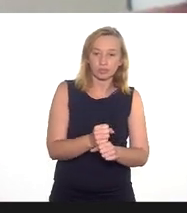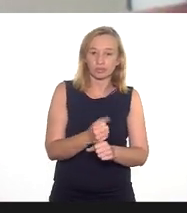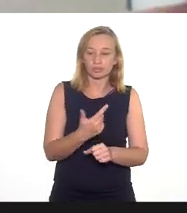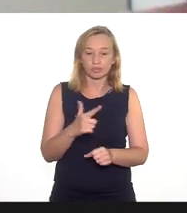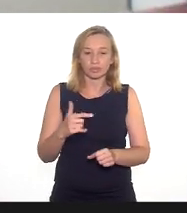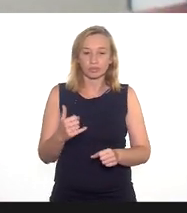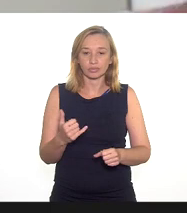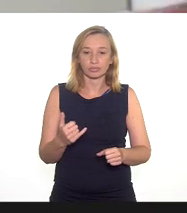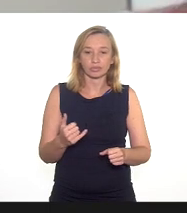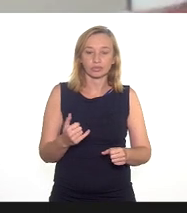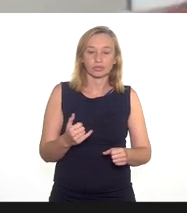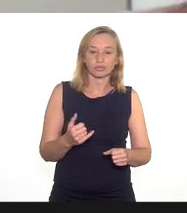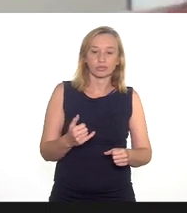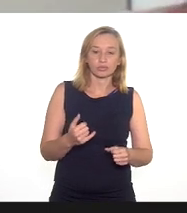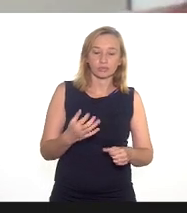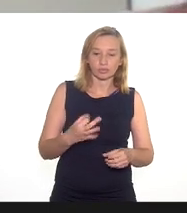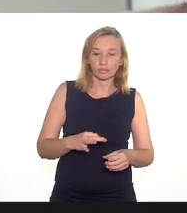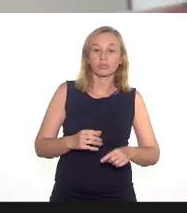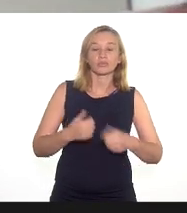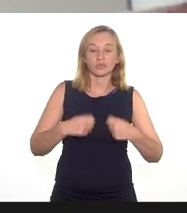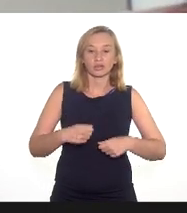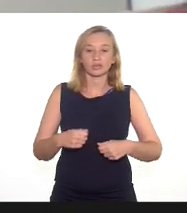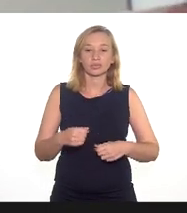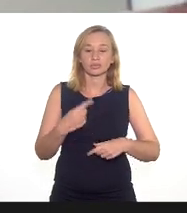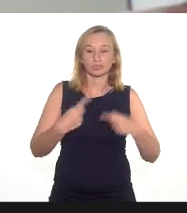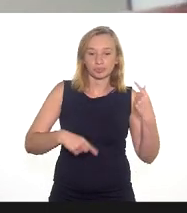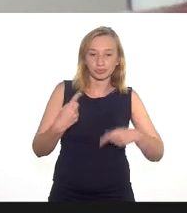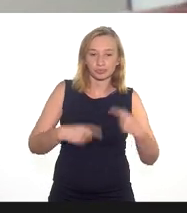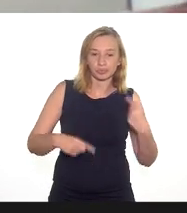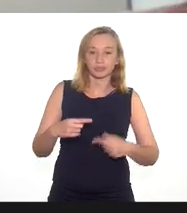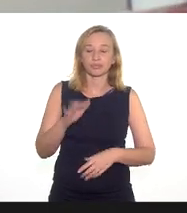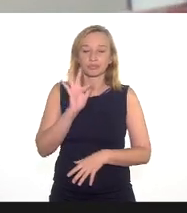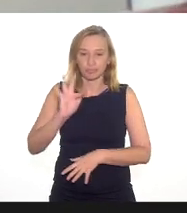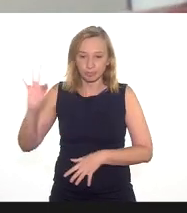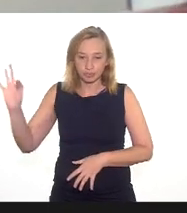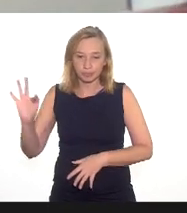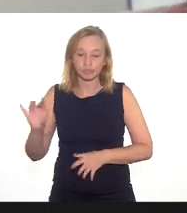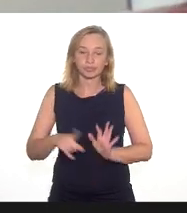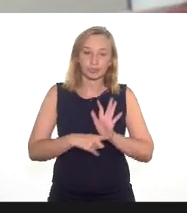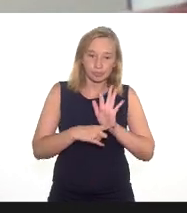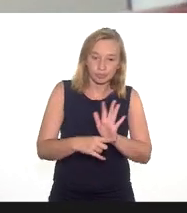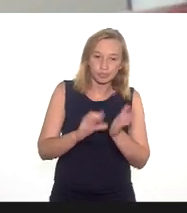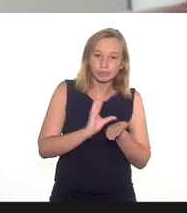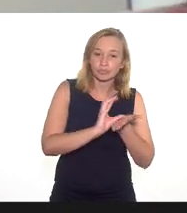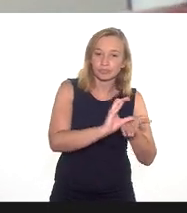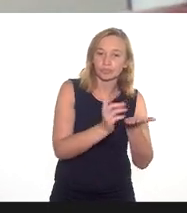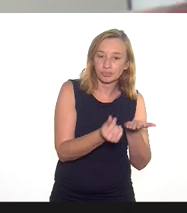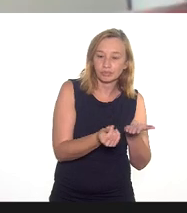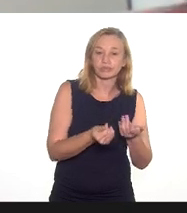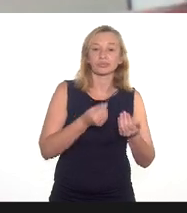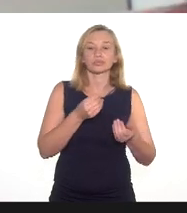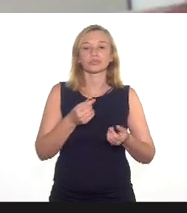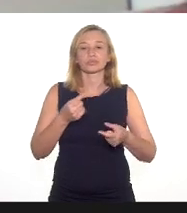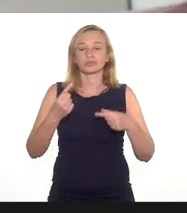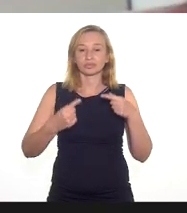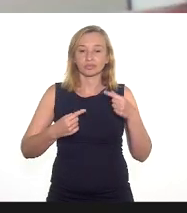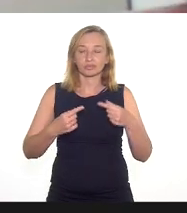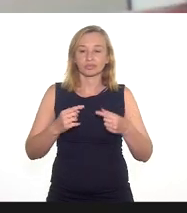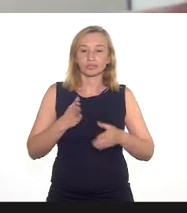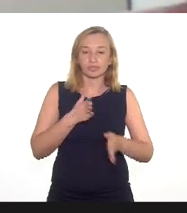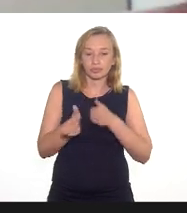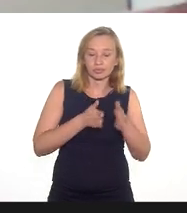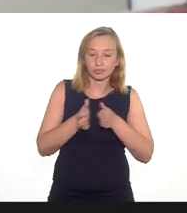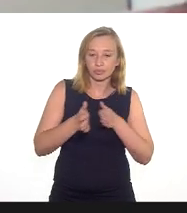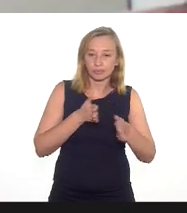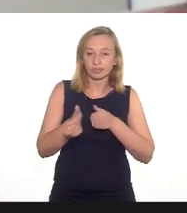A gente tem que ter uma política federal que financiasse acesso a dispositivos, acesso à internet, os estados também